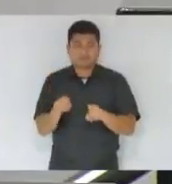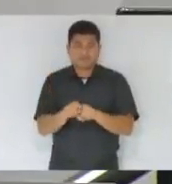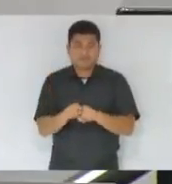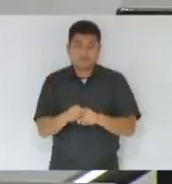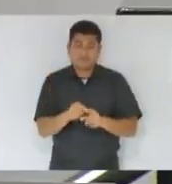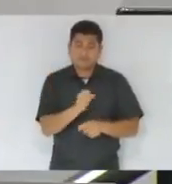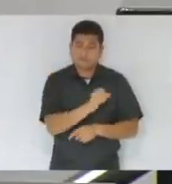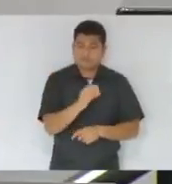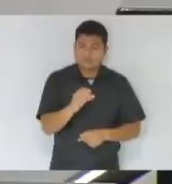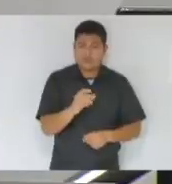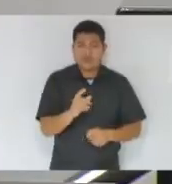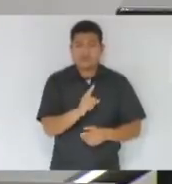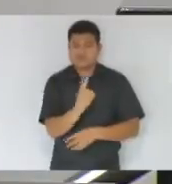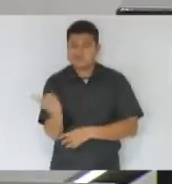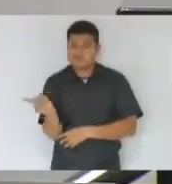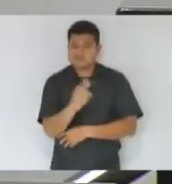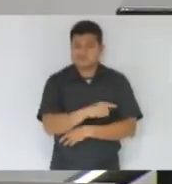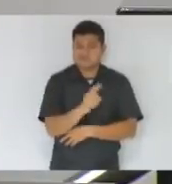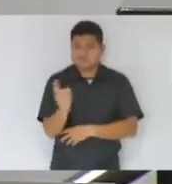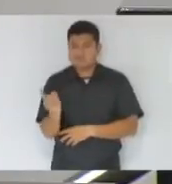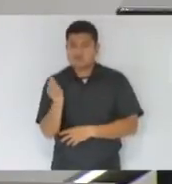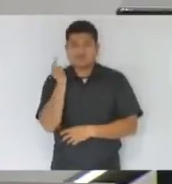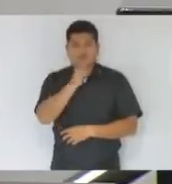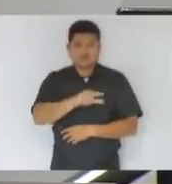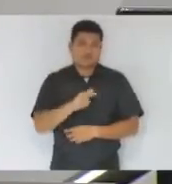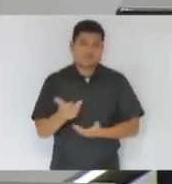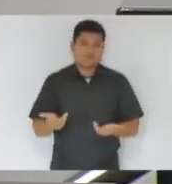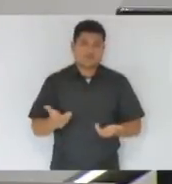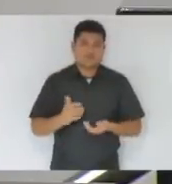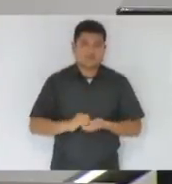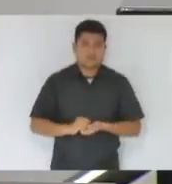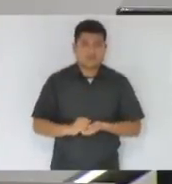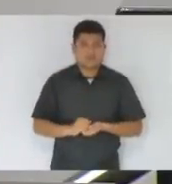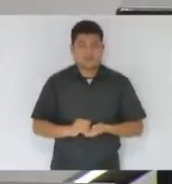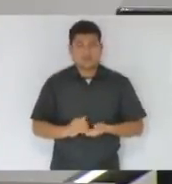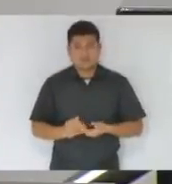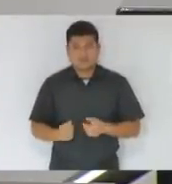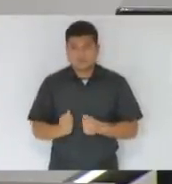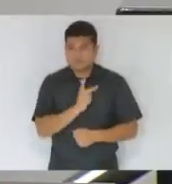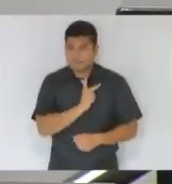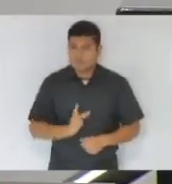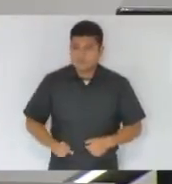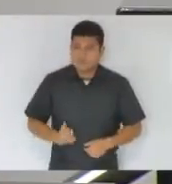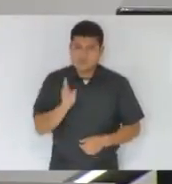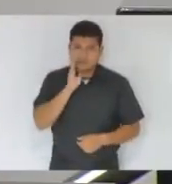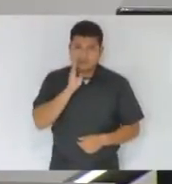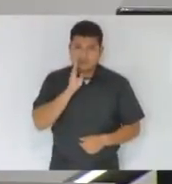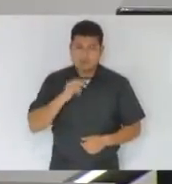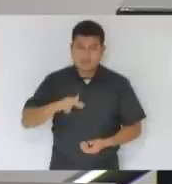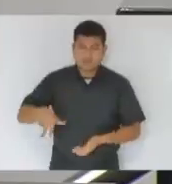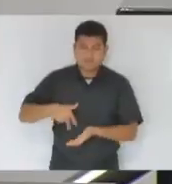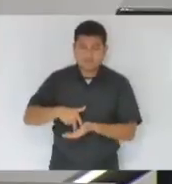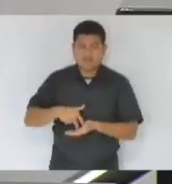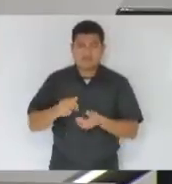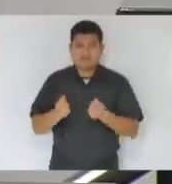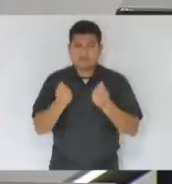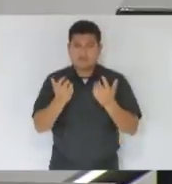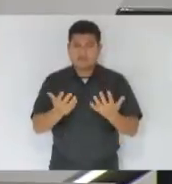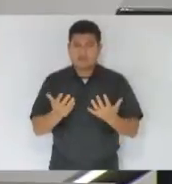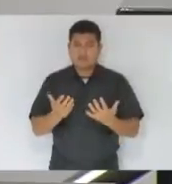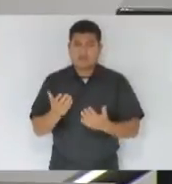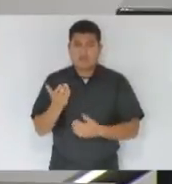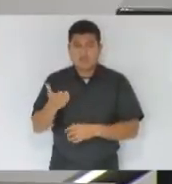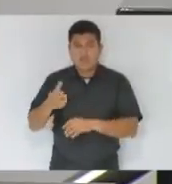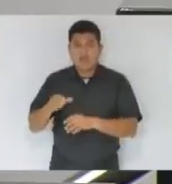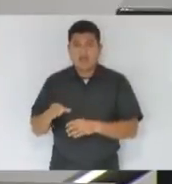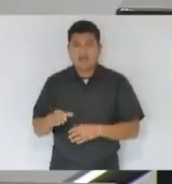vice-versa. Assim, senhor presidente, deputado Nilson Berlanda, fica aqui o meu pronunciamento para que a Serra Catarinense,